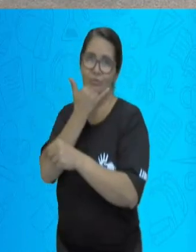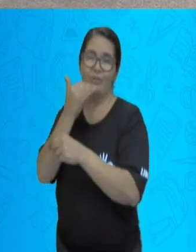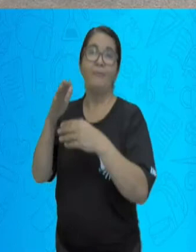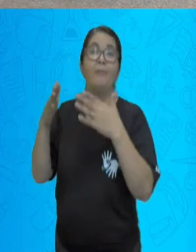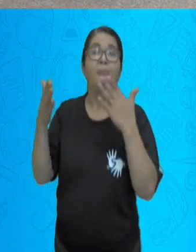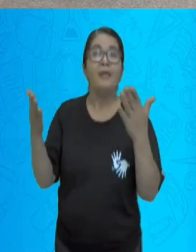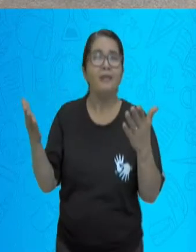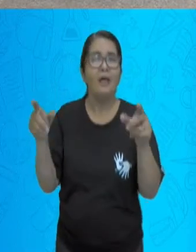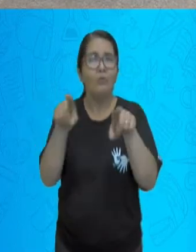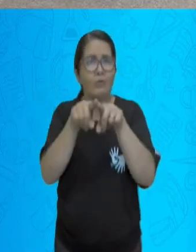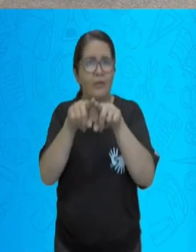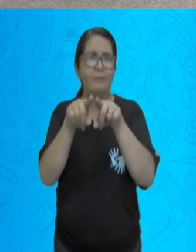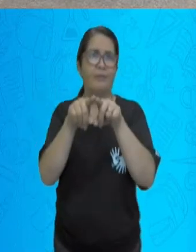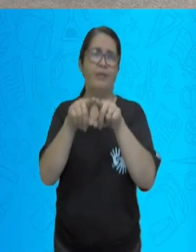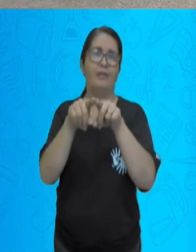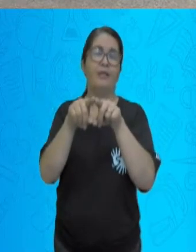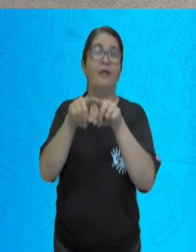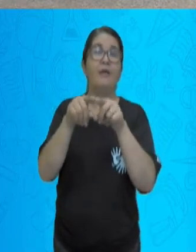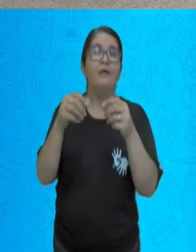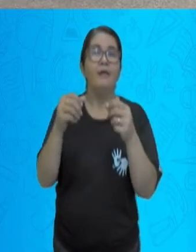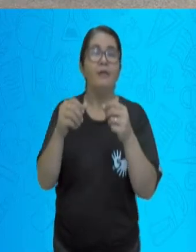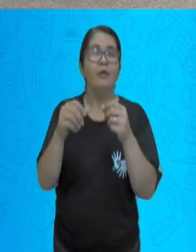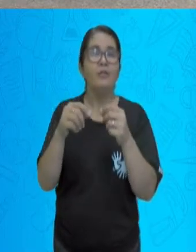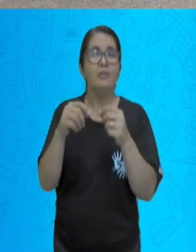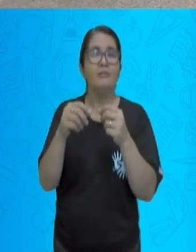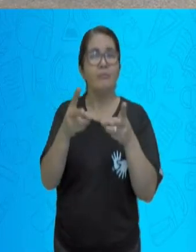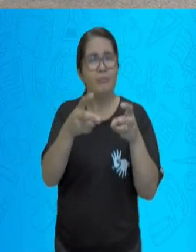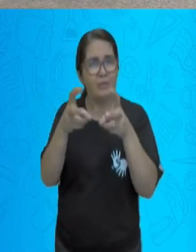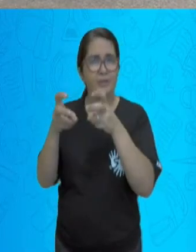temos o caso de